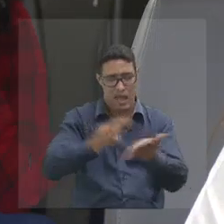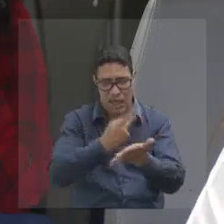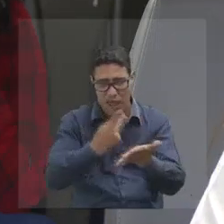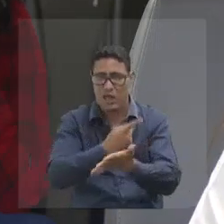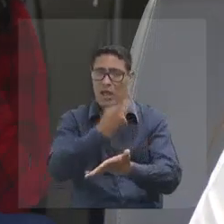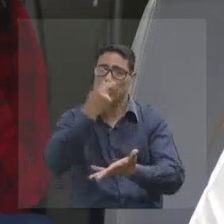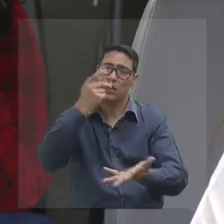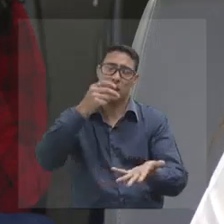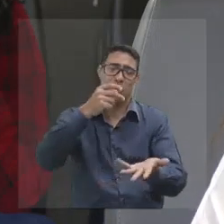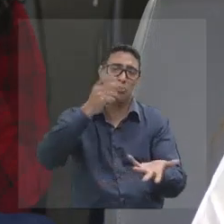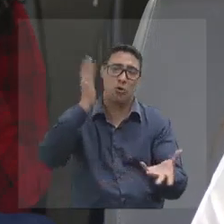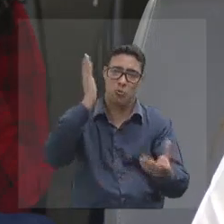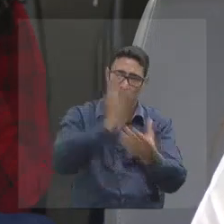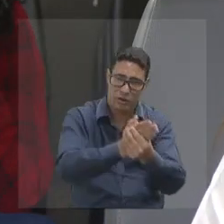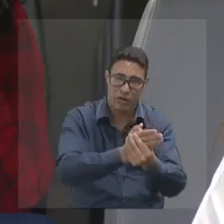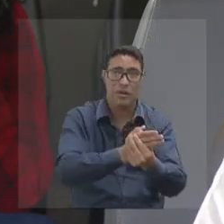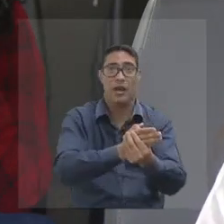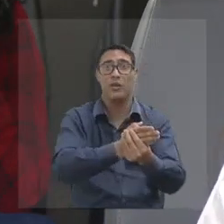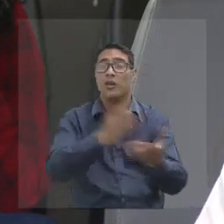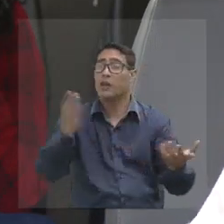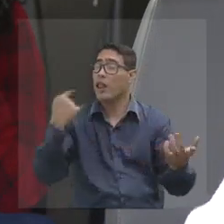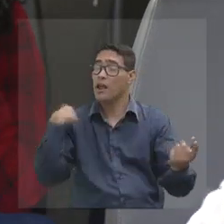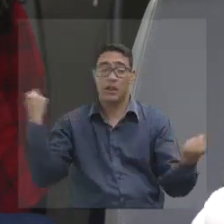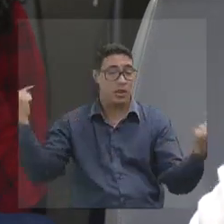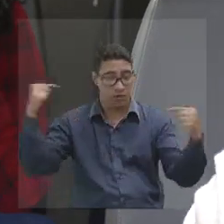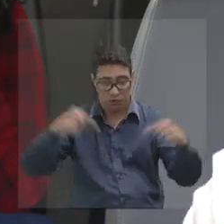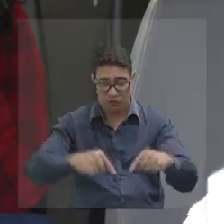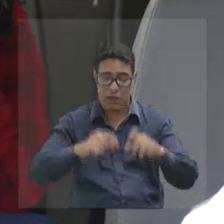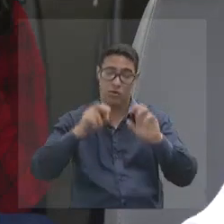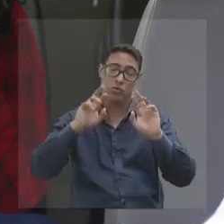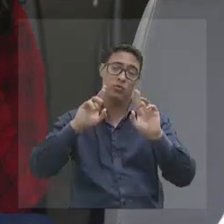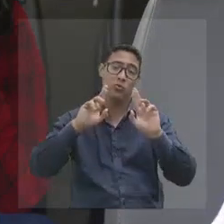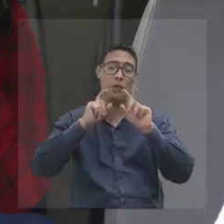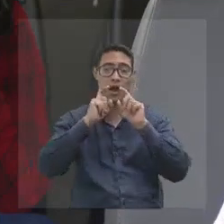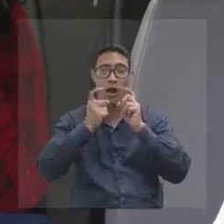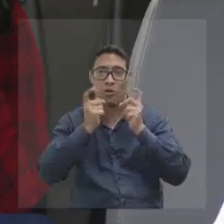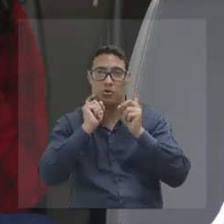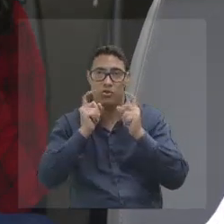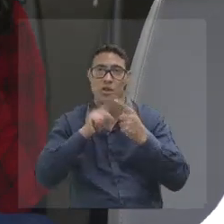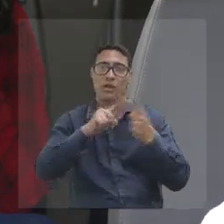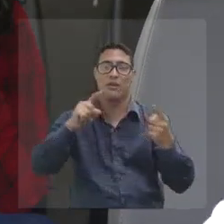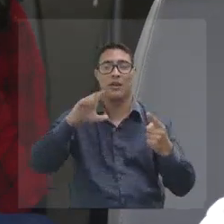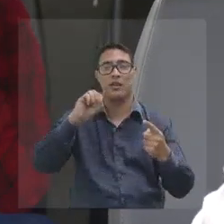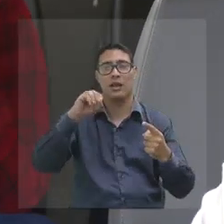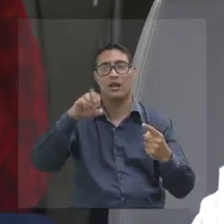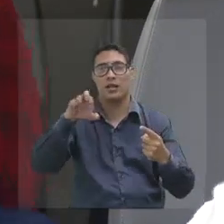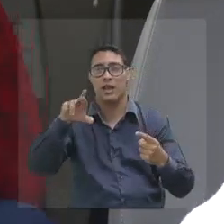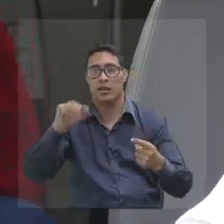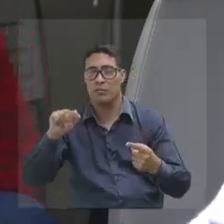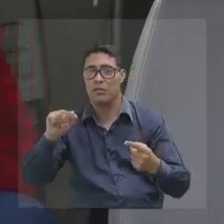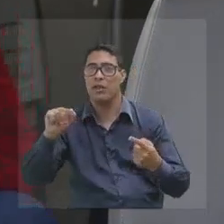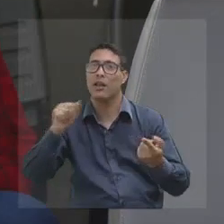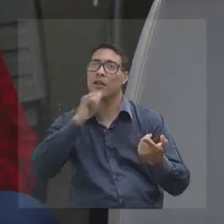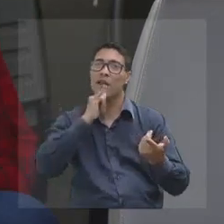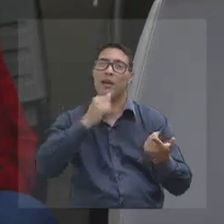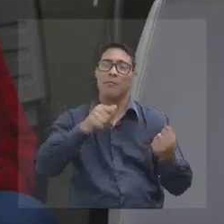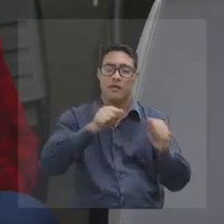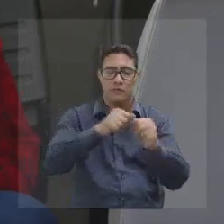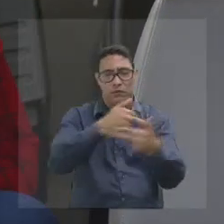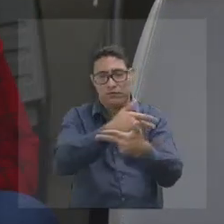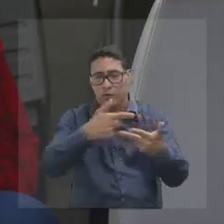de estar numa audiência na Câmara Federal sobre a consulta livre prévio de povos e comunidades tradicionais